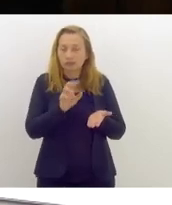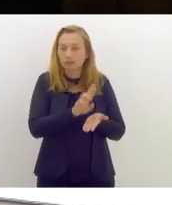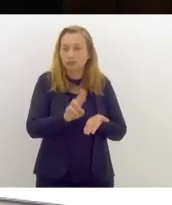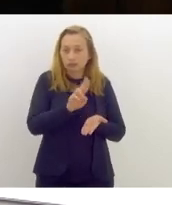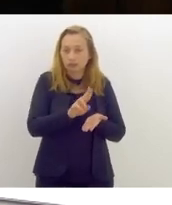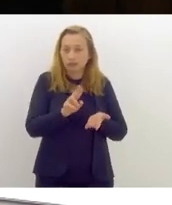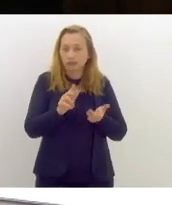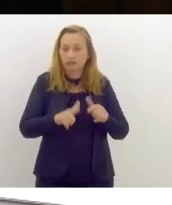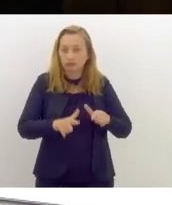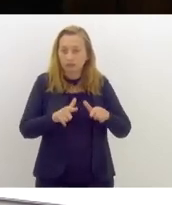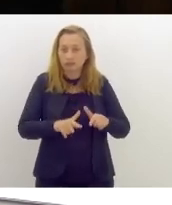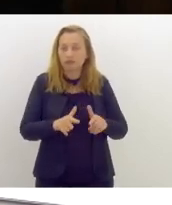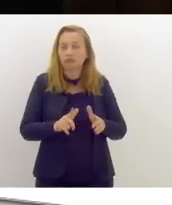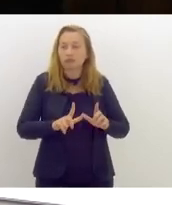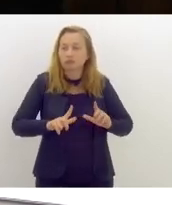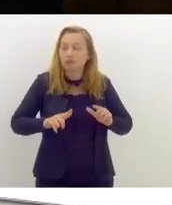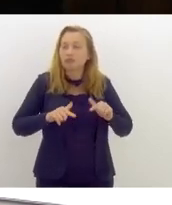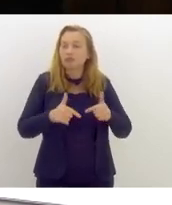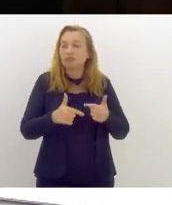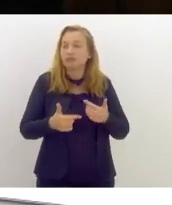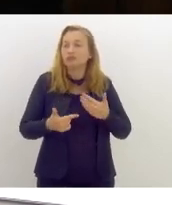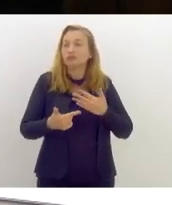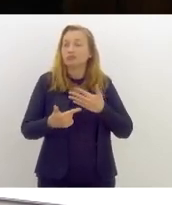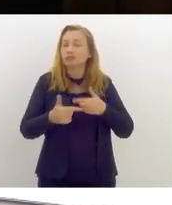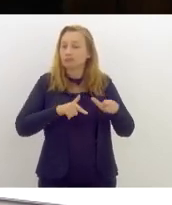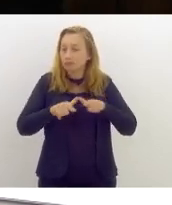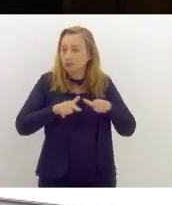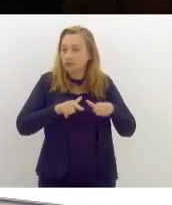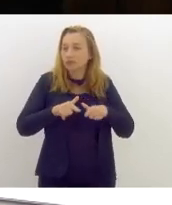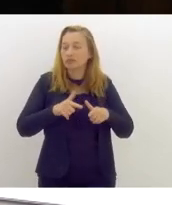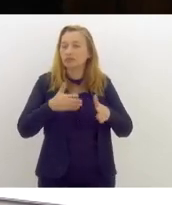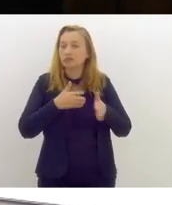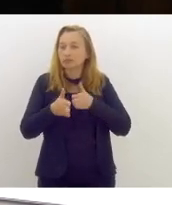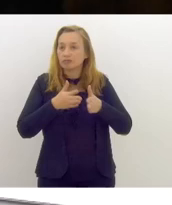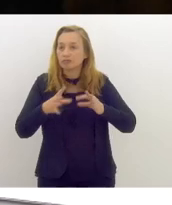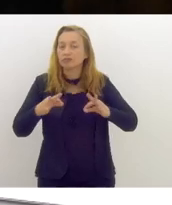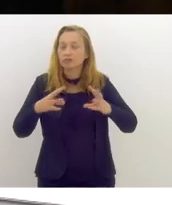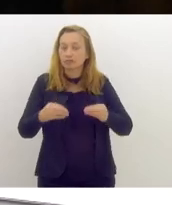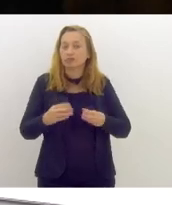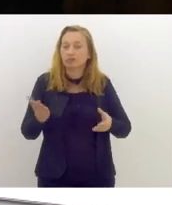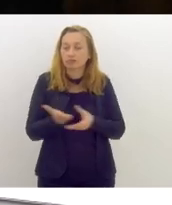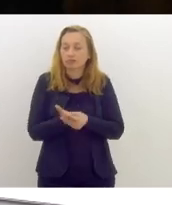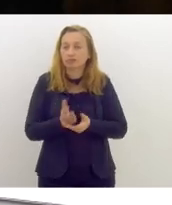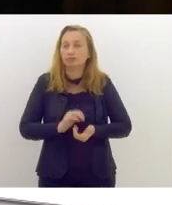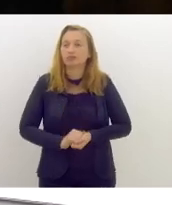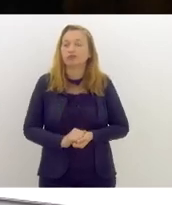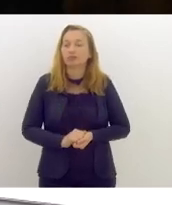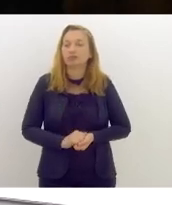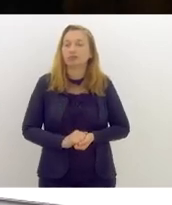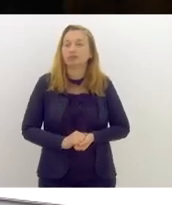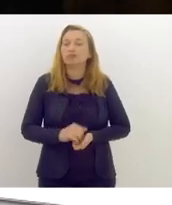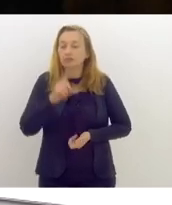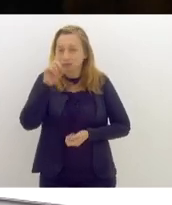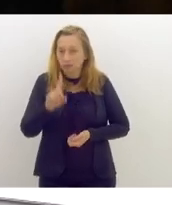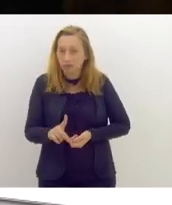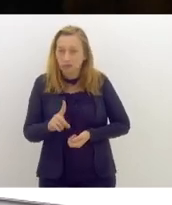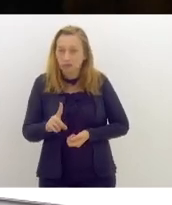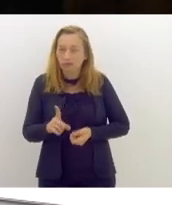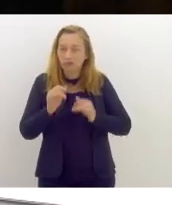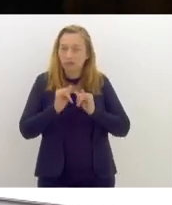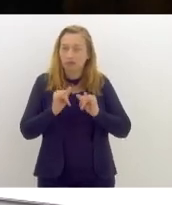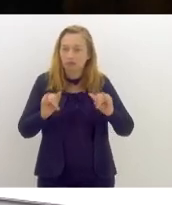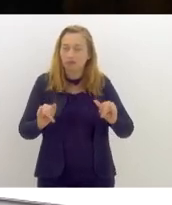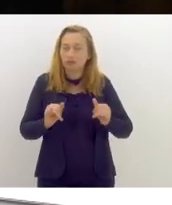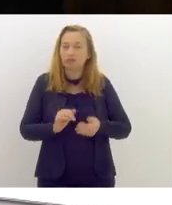esse espaço para expedicionar para ter acesso à vista de processo e garante o direito de publicação